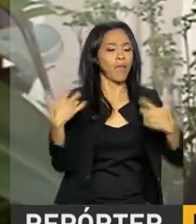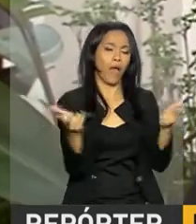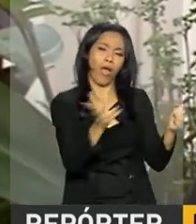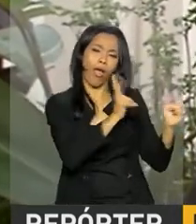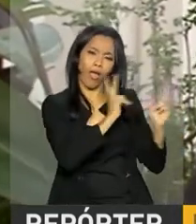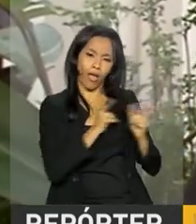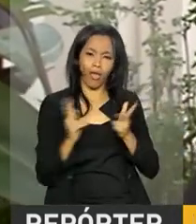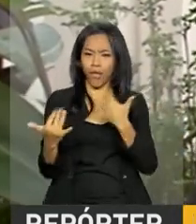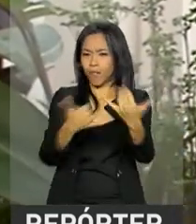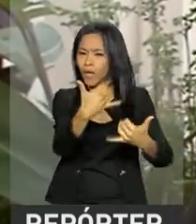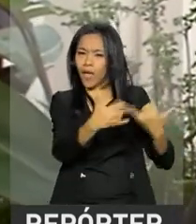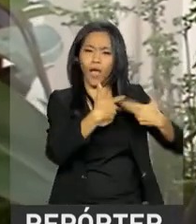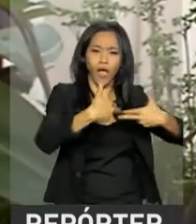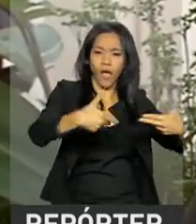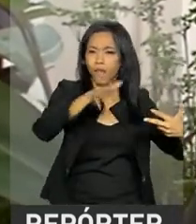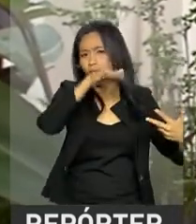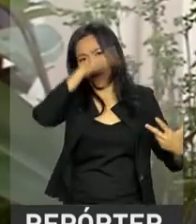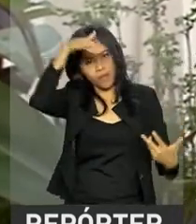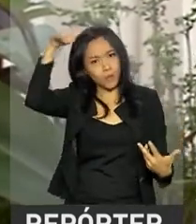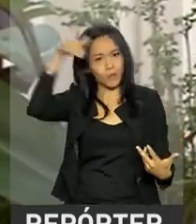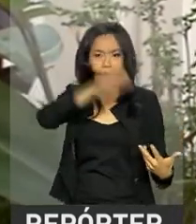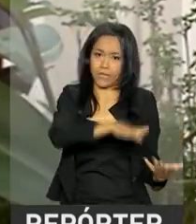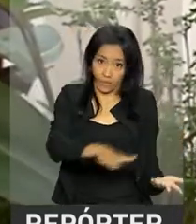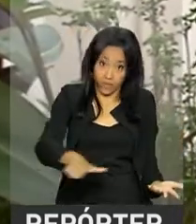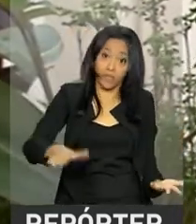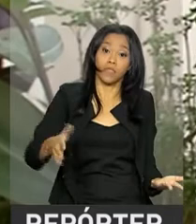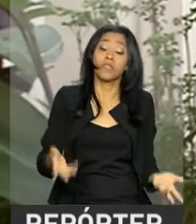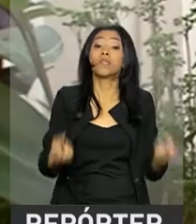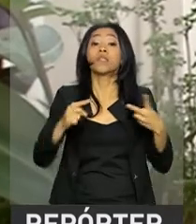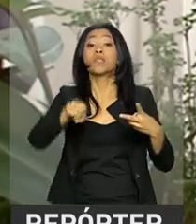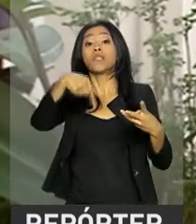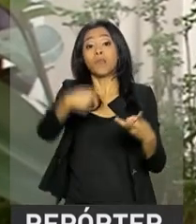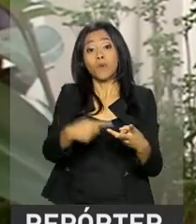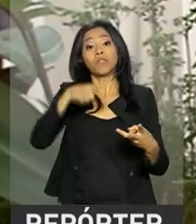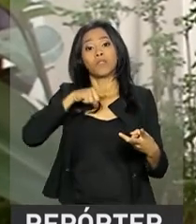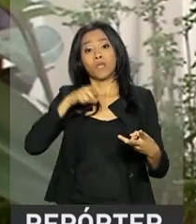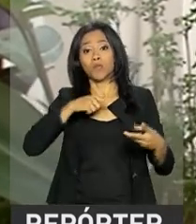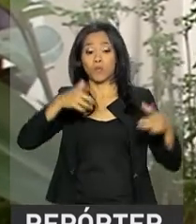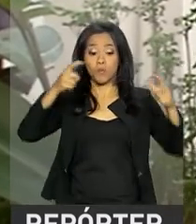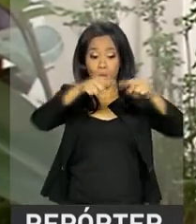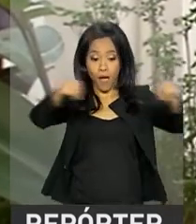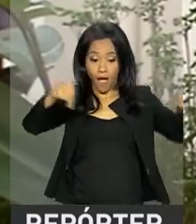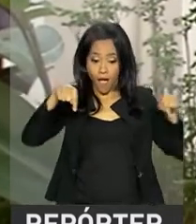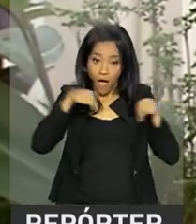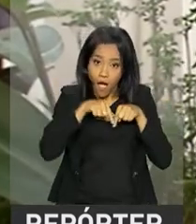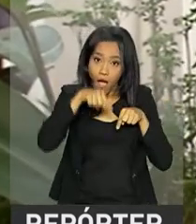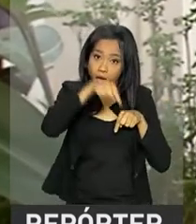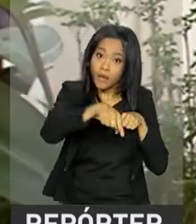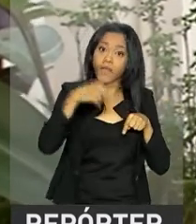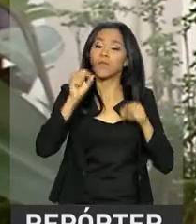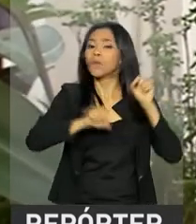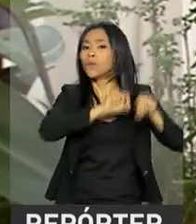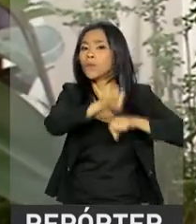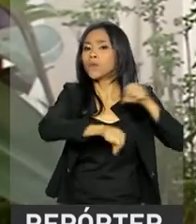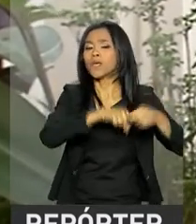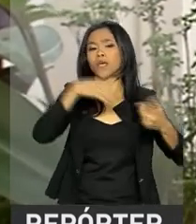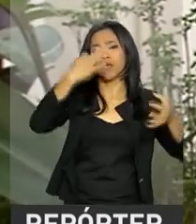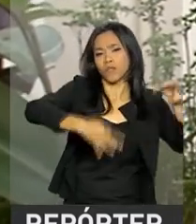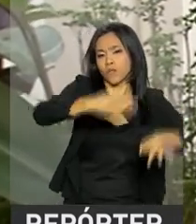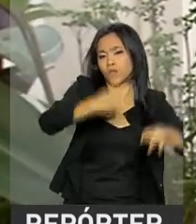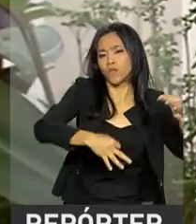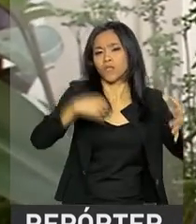tem, seja para adulto que para crianças. E depois temos uma área de serviços, documentação, atendimento